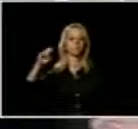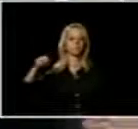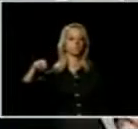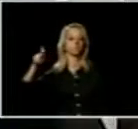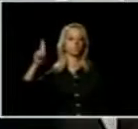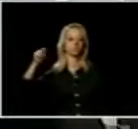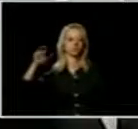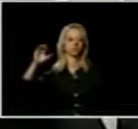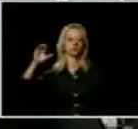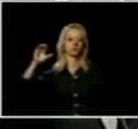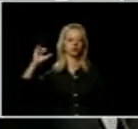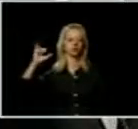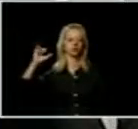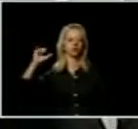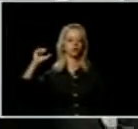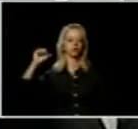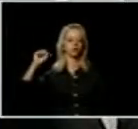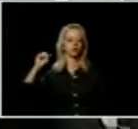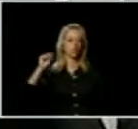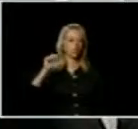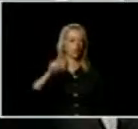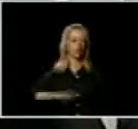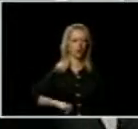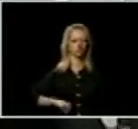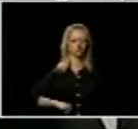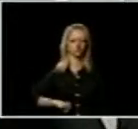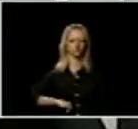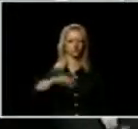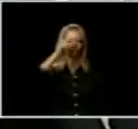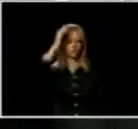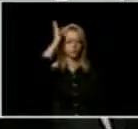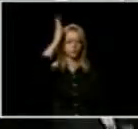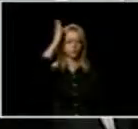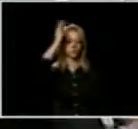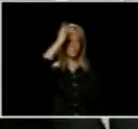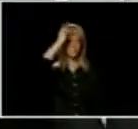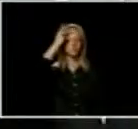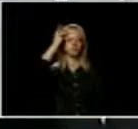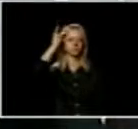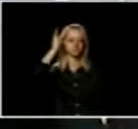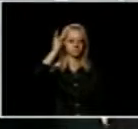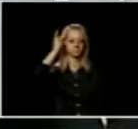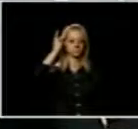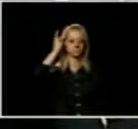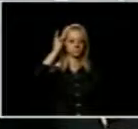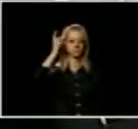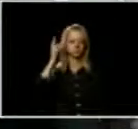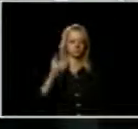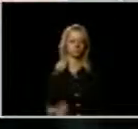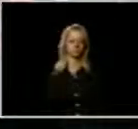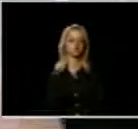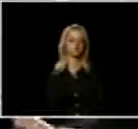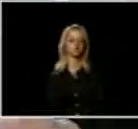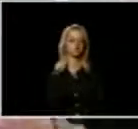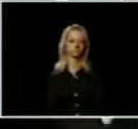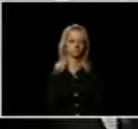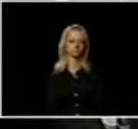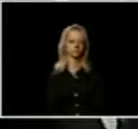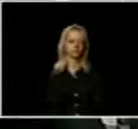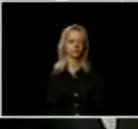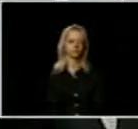sofre mais são os taubatianos, é o município de Taubaté. É lamentável a situação da denúncia da nova